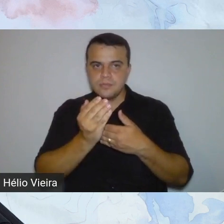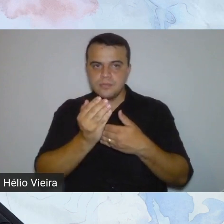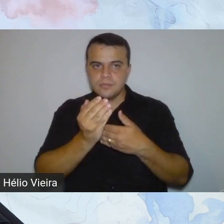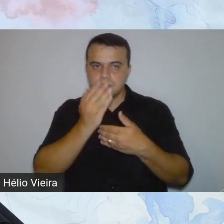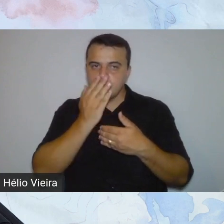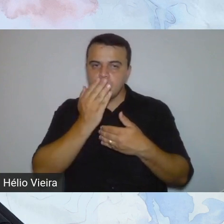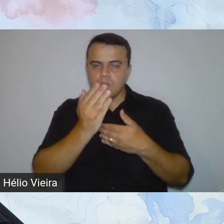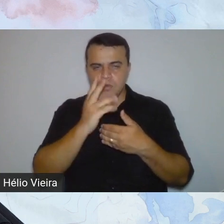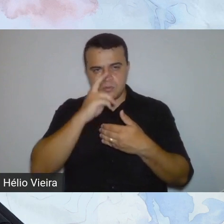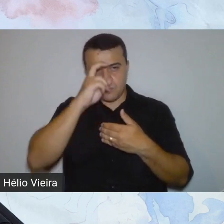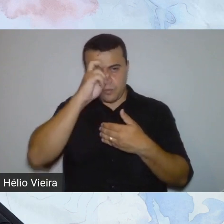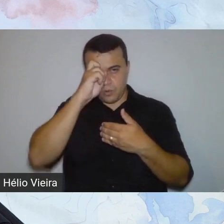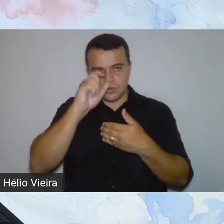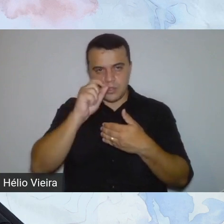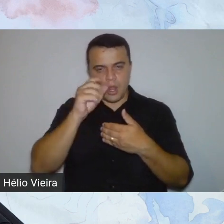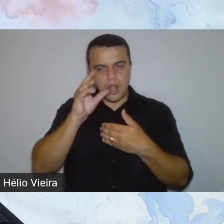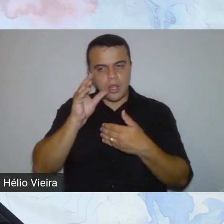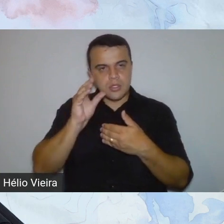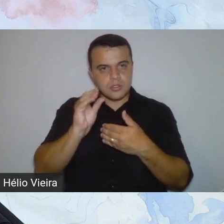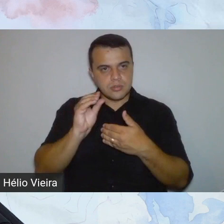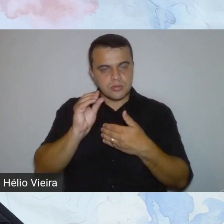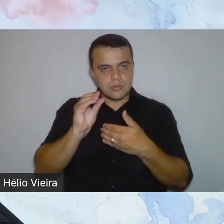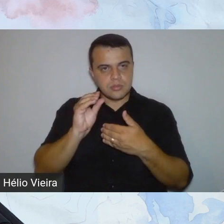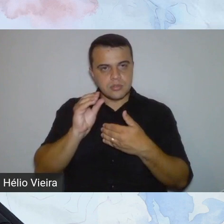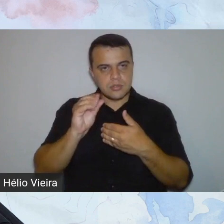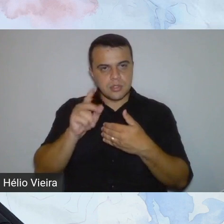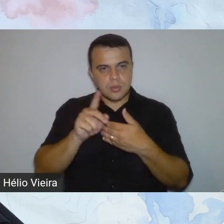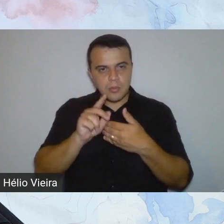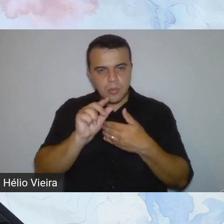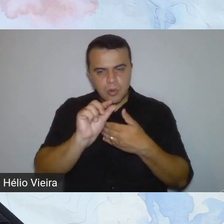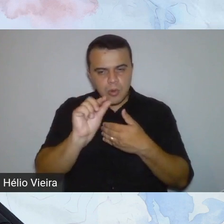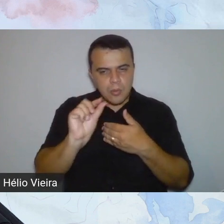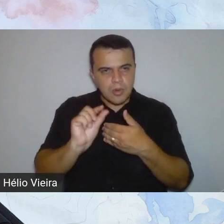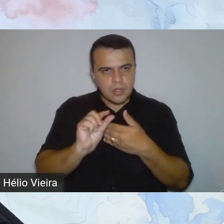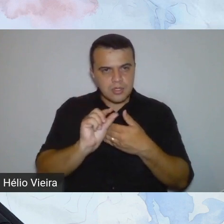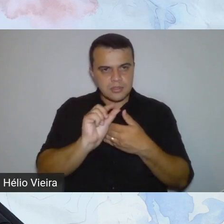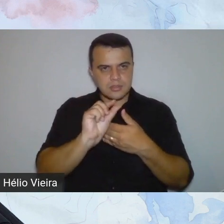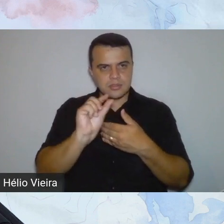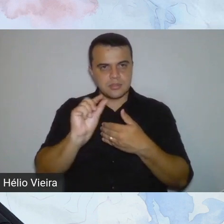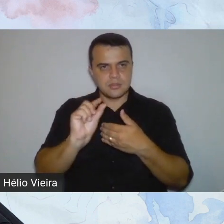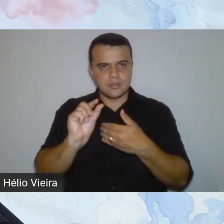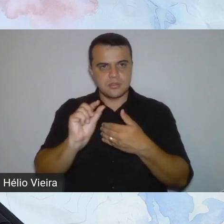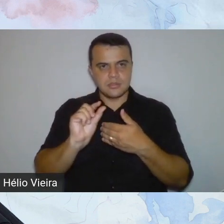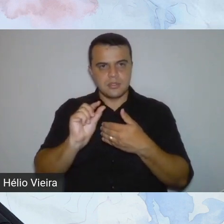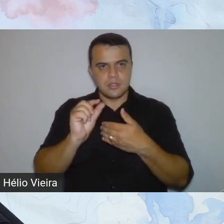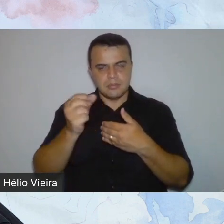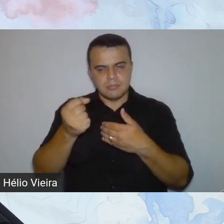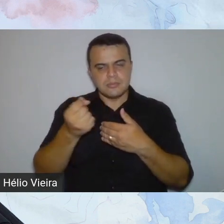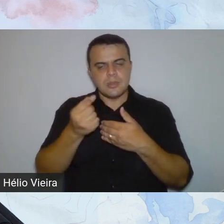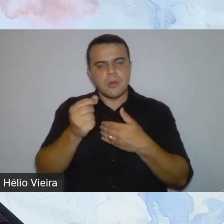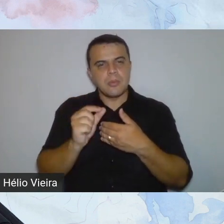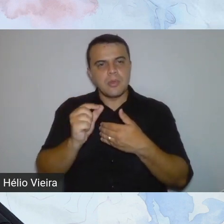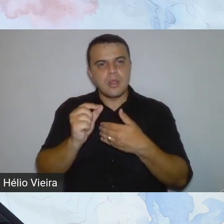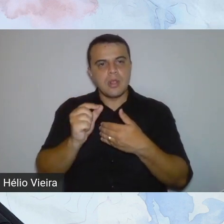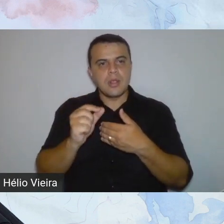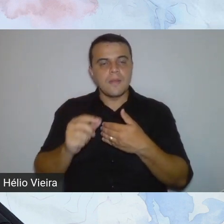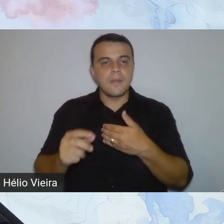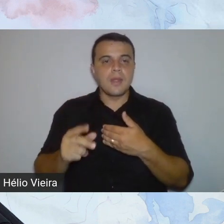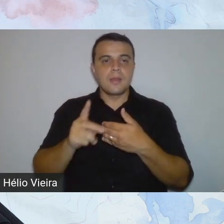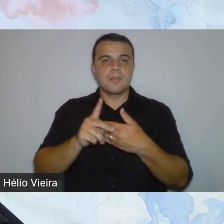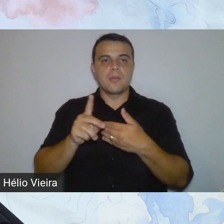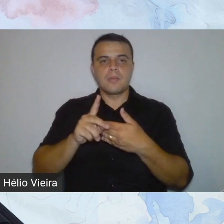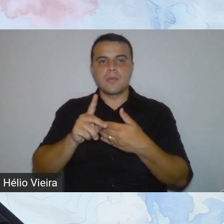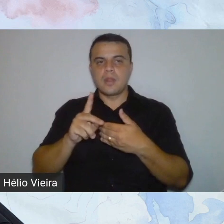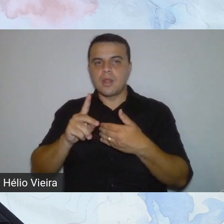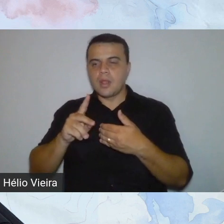à frente, tá mais escuro, parece que tem poucas carimbadas, ela foi justamente um pouco mais